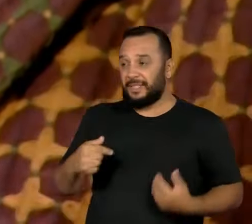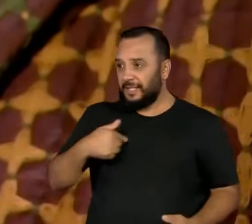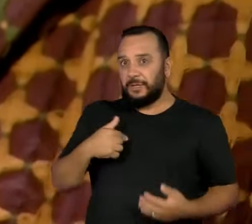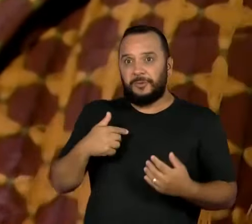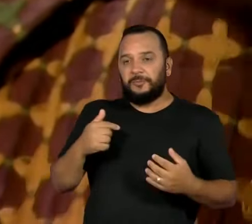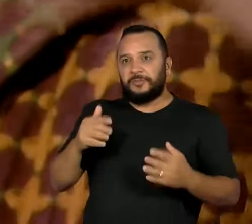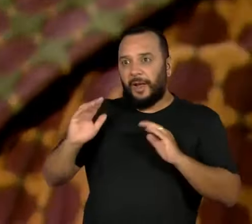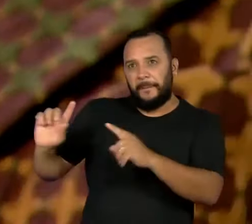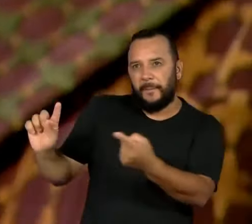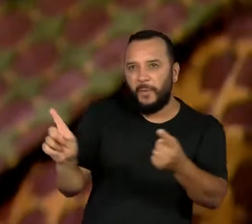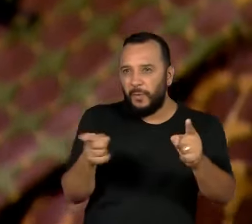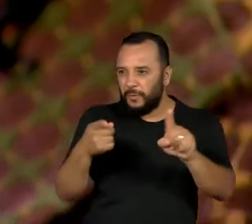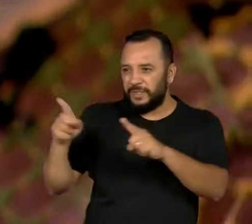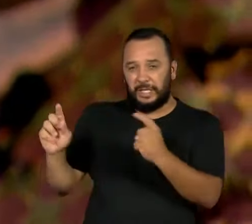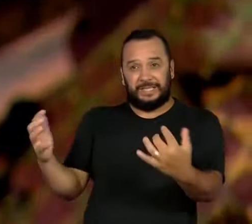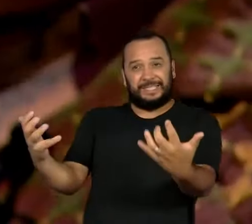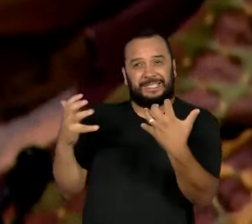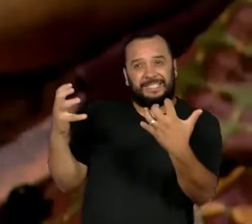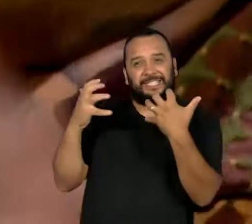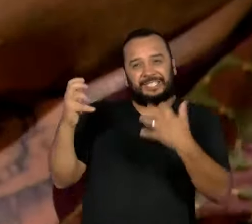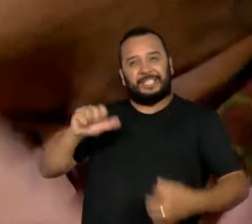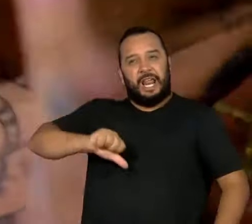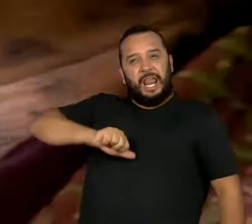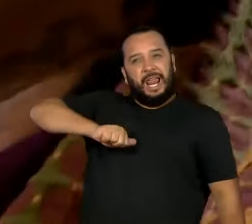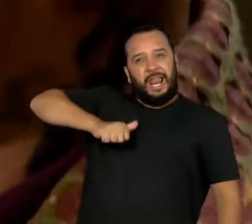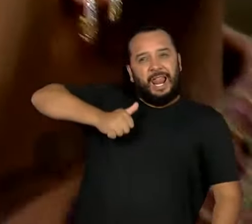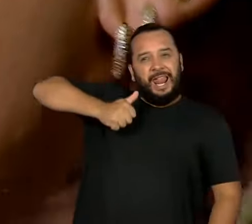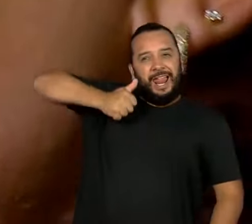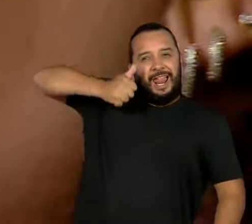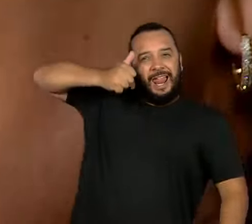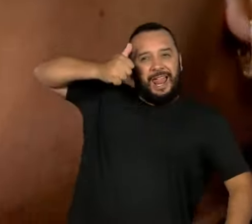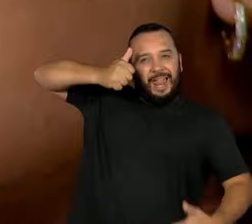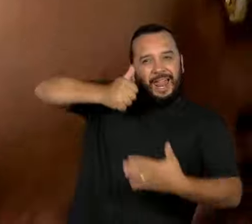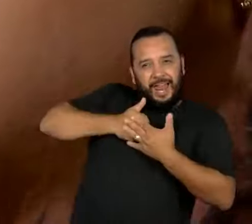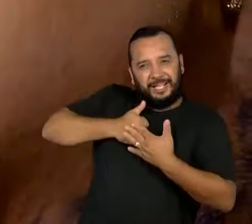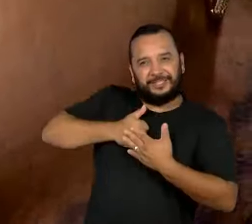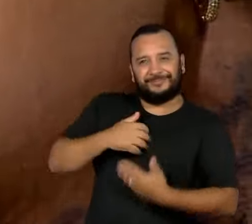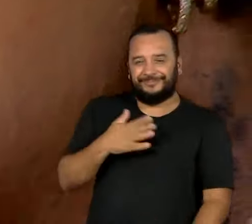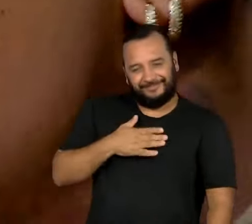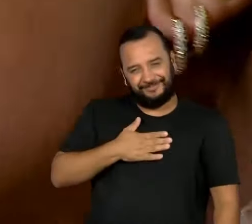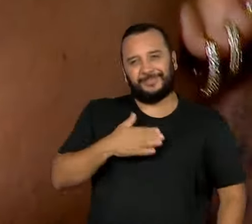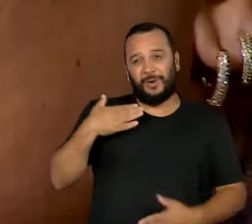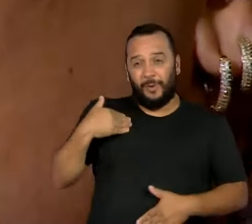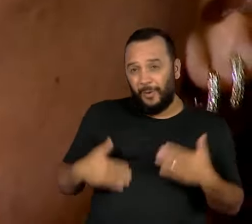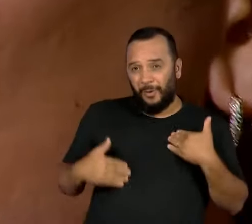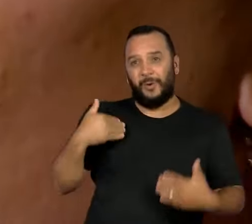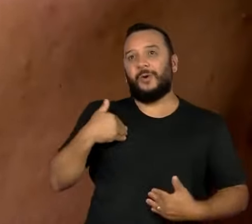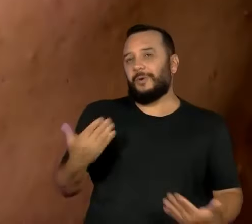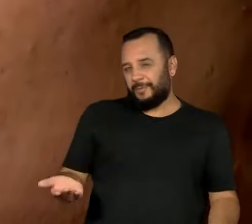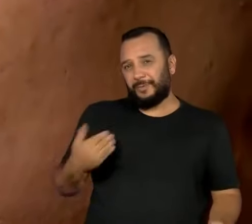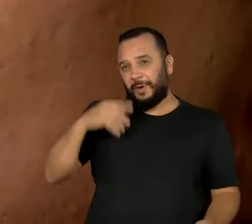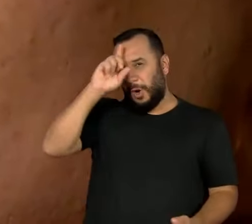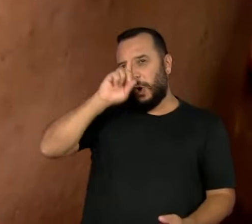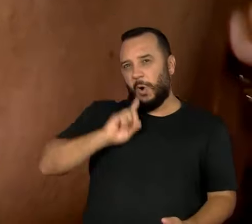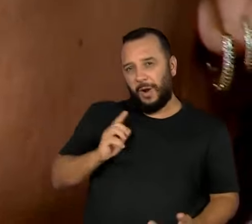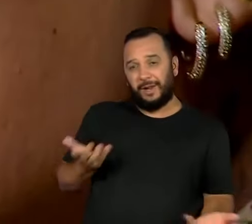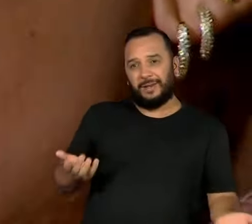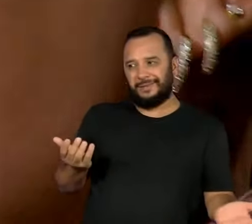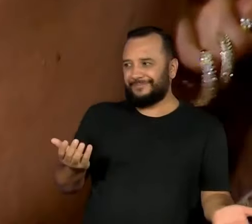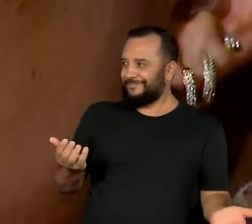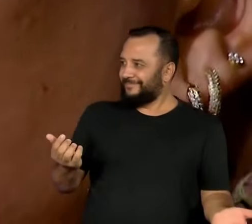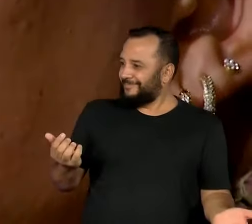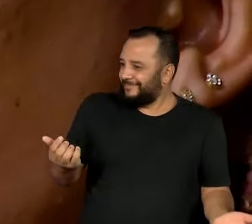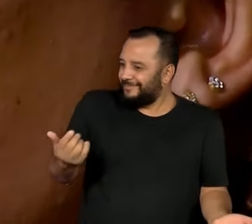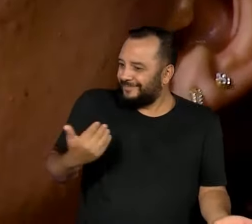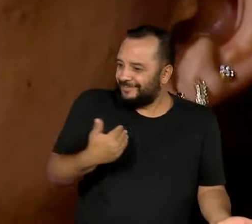dessa loira que chegou na minha vida através do meu próprio corpo Sabe aquilo acho que me atravessou tanto como jovem que